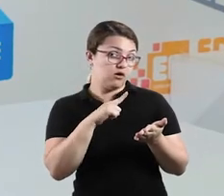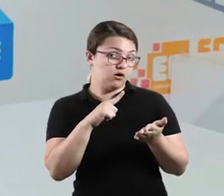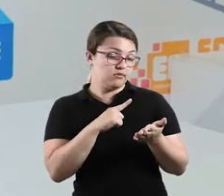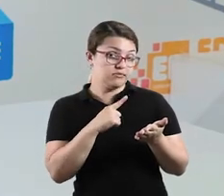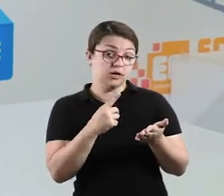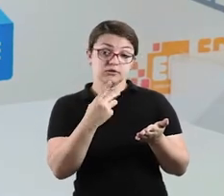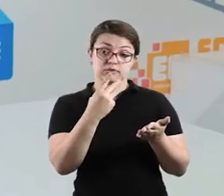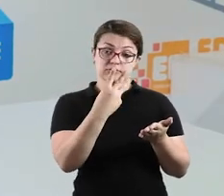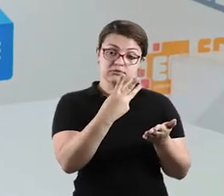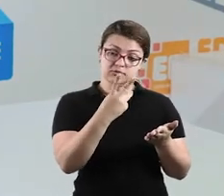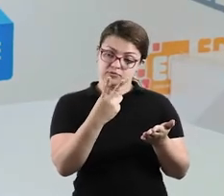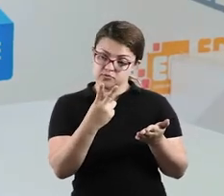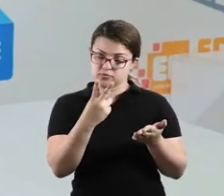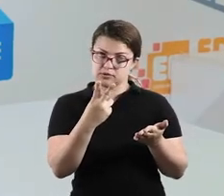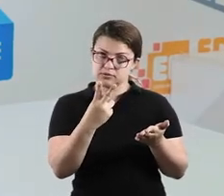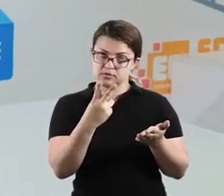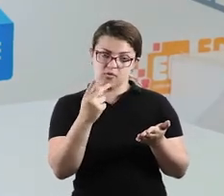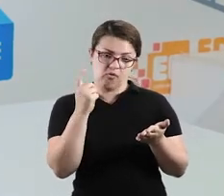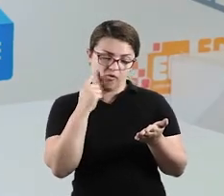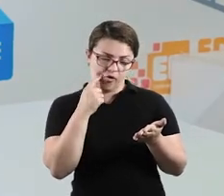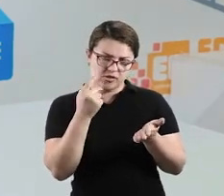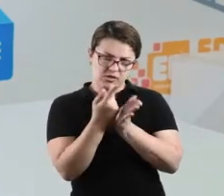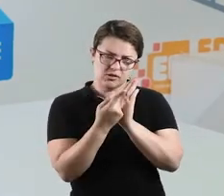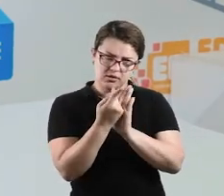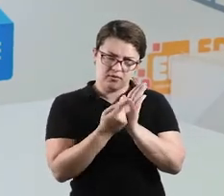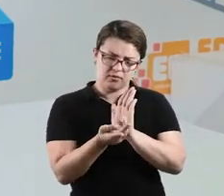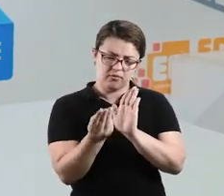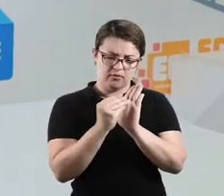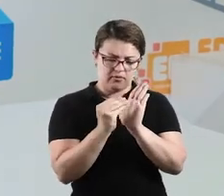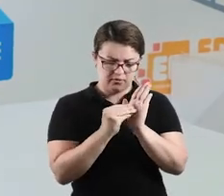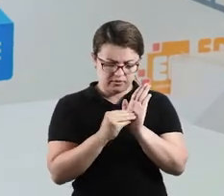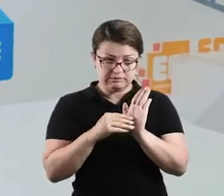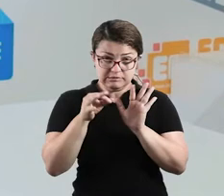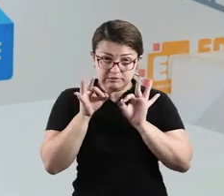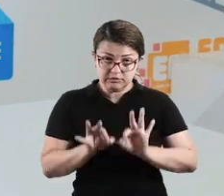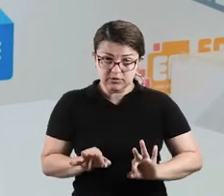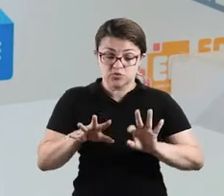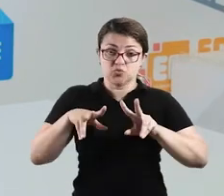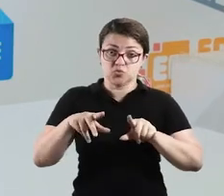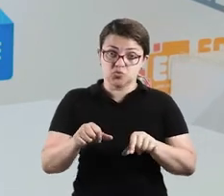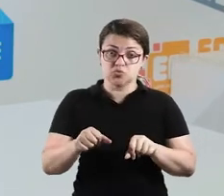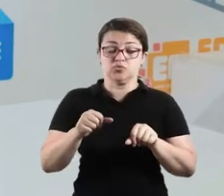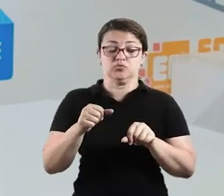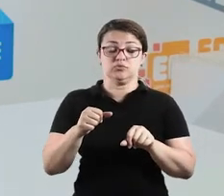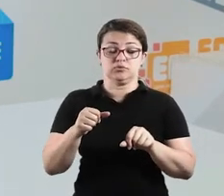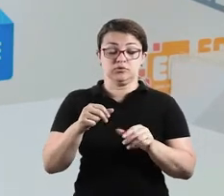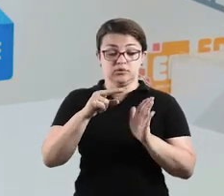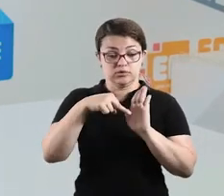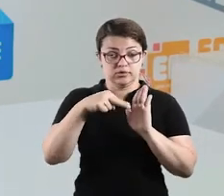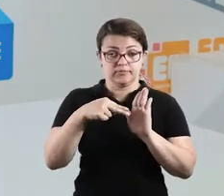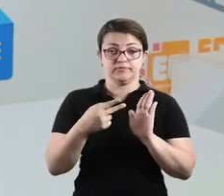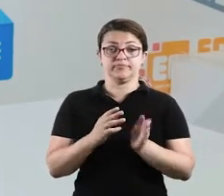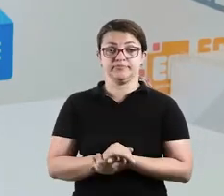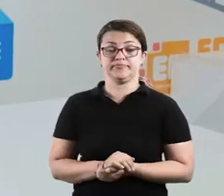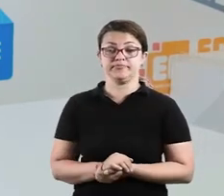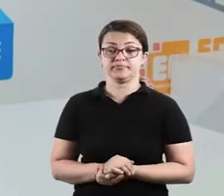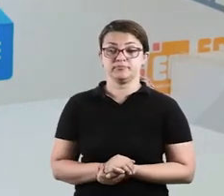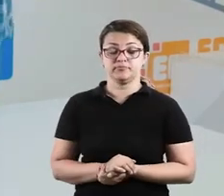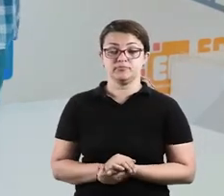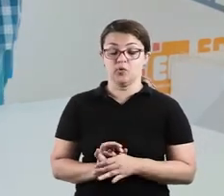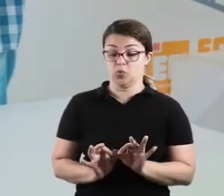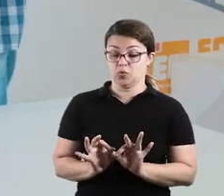32 balas, faz o desenho da bala, para que você tenha certeza de tudo que você está lendo e interpretando. Tudo